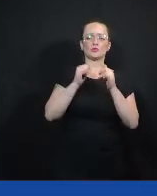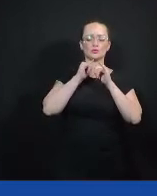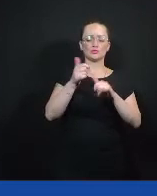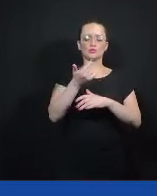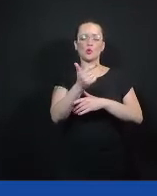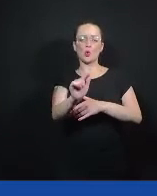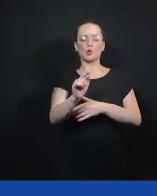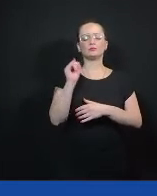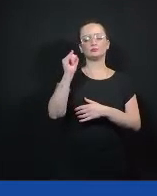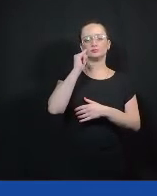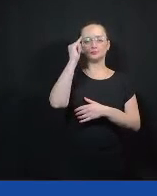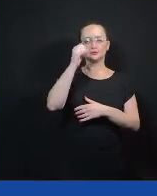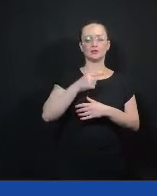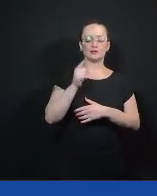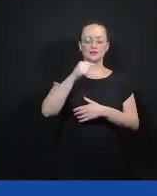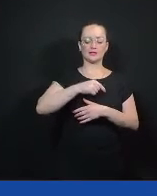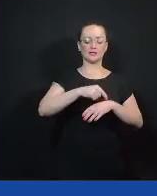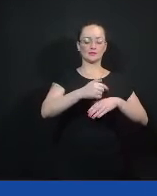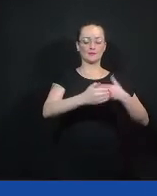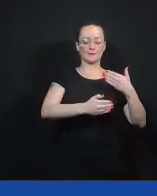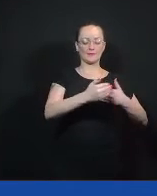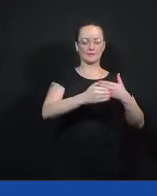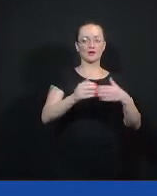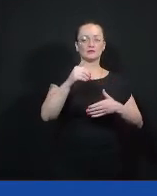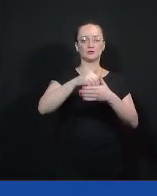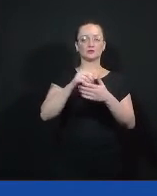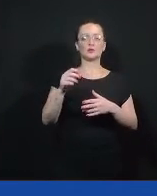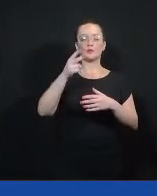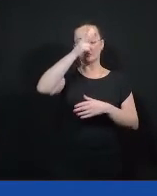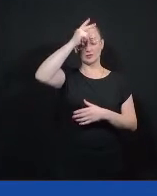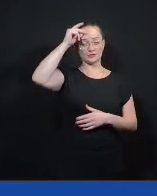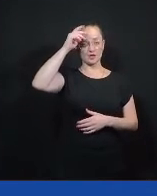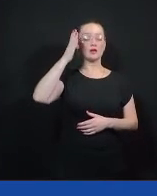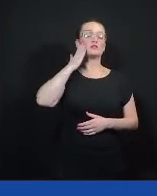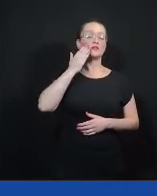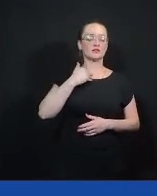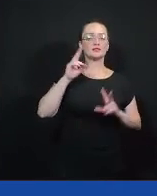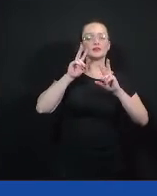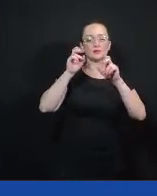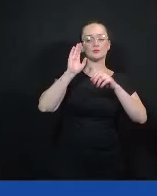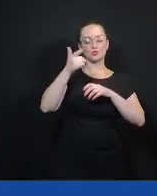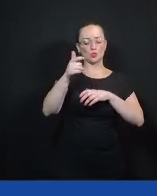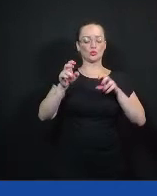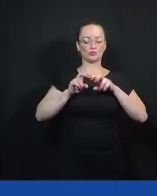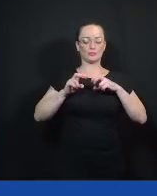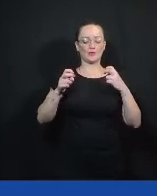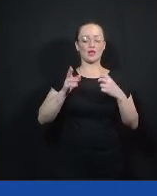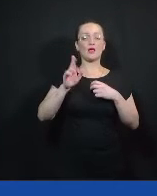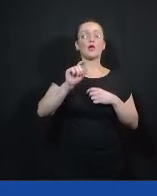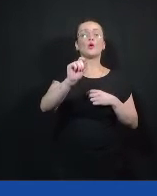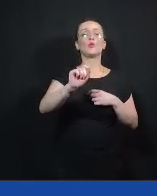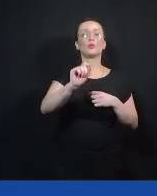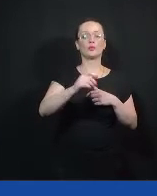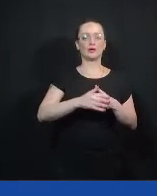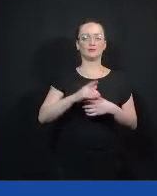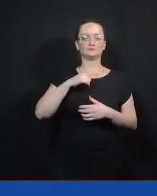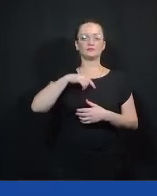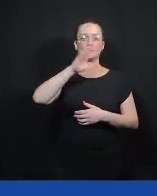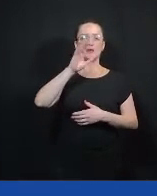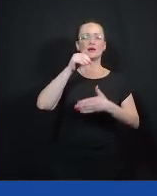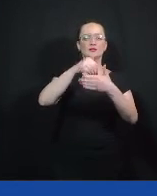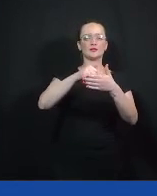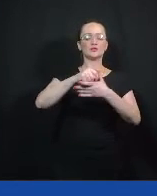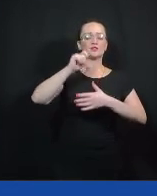notícia bastante importante desse período de eleições municipais, que também sei que já foi tema de outras mesas aqui, que é o fato de termos